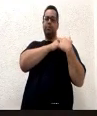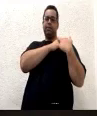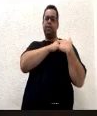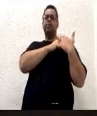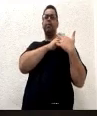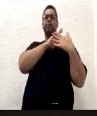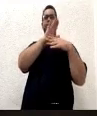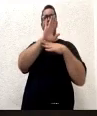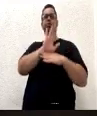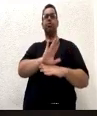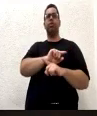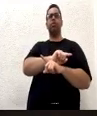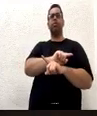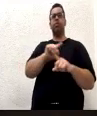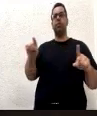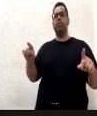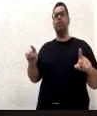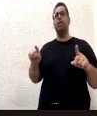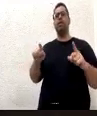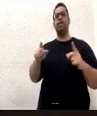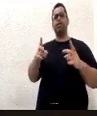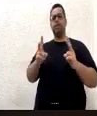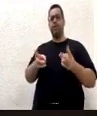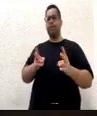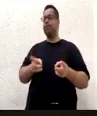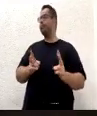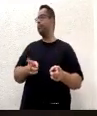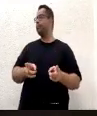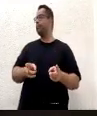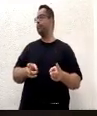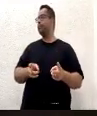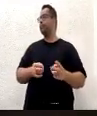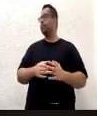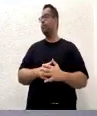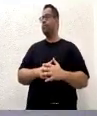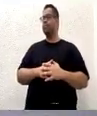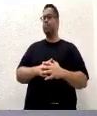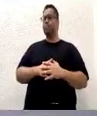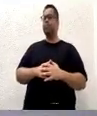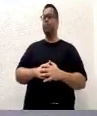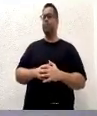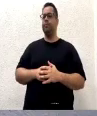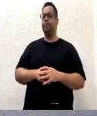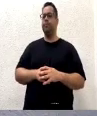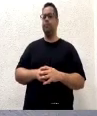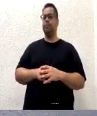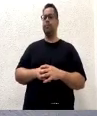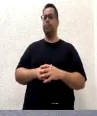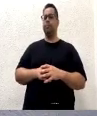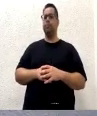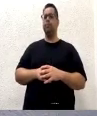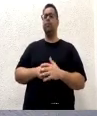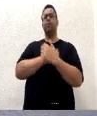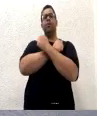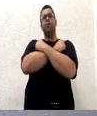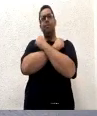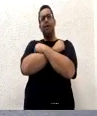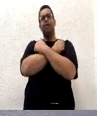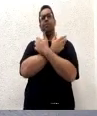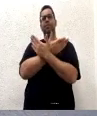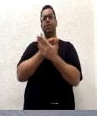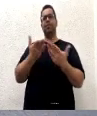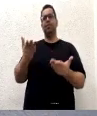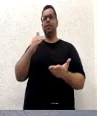vocês nos colocam, né, esses elogios que foram aqui nos dados. Deixo aqui o abraço também da nossa secretária,